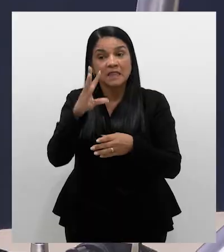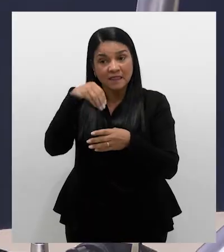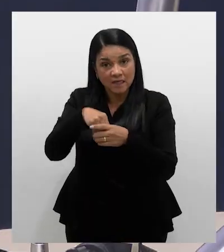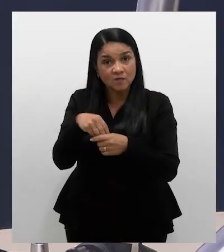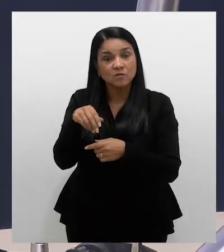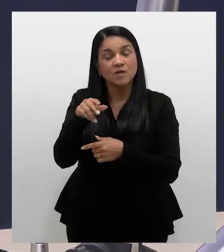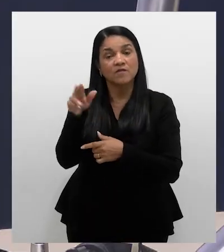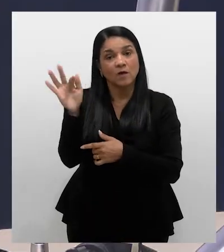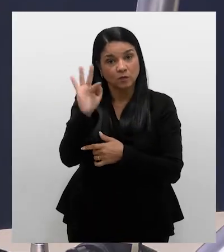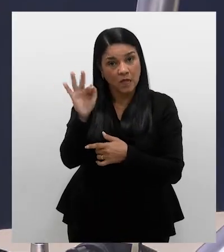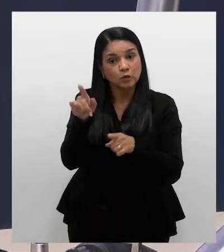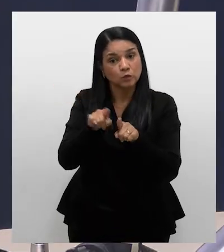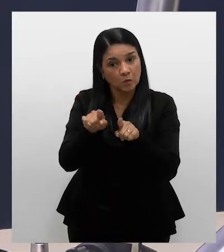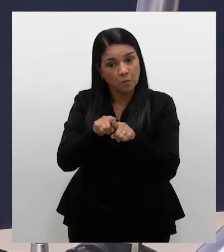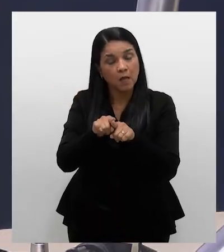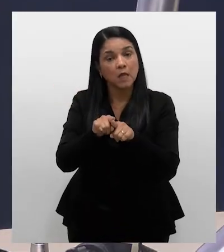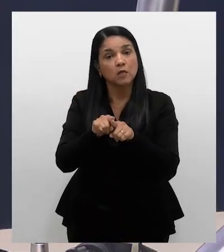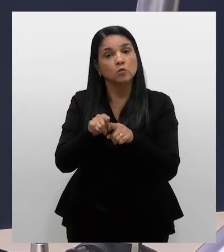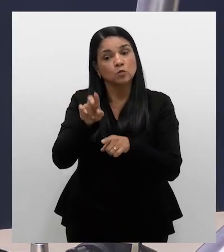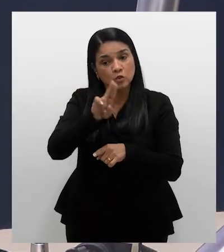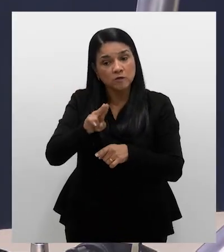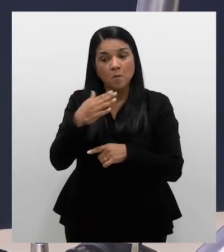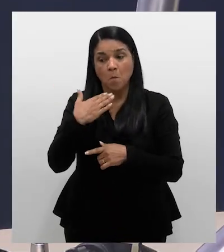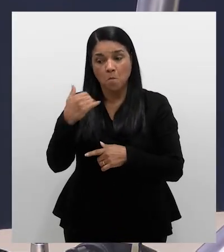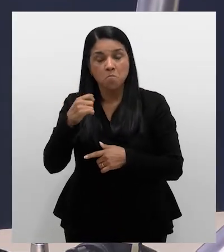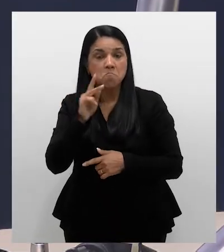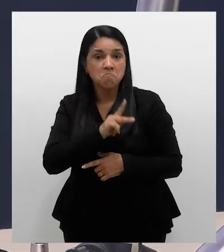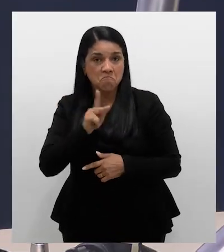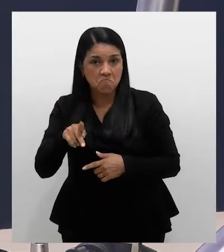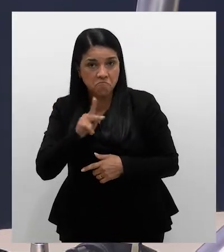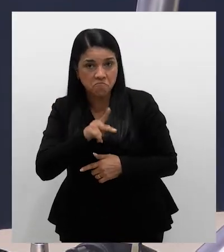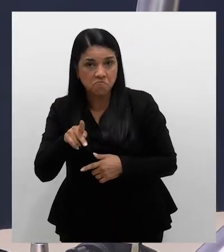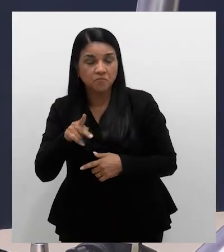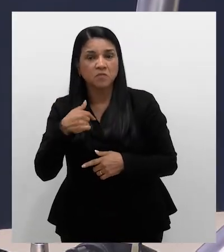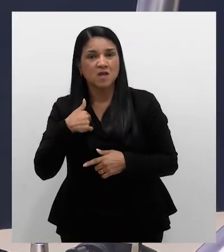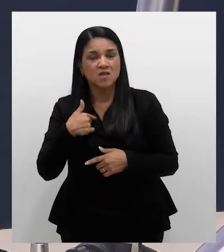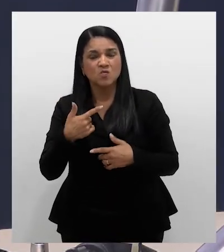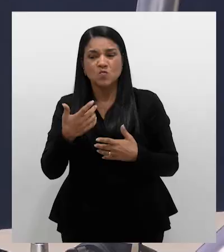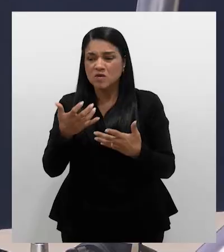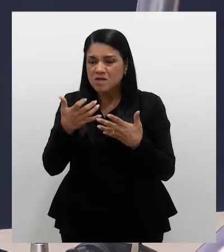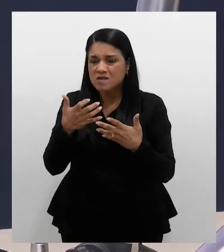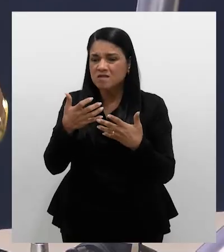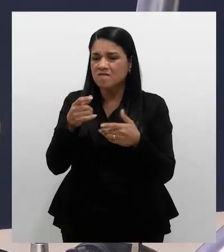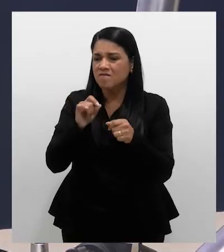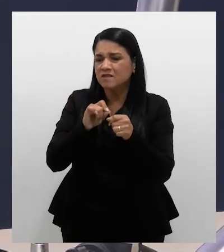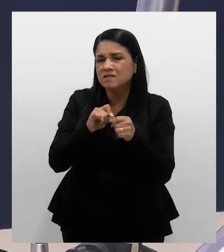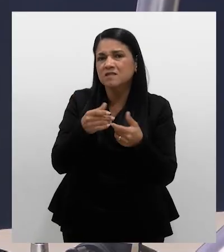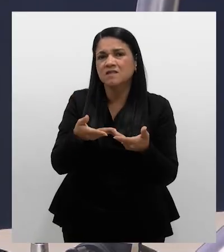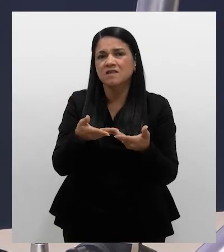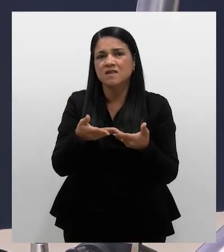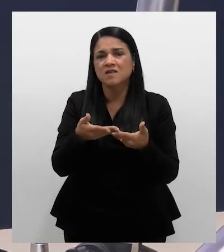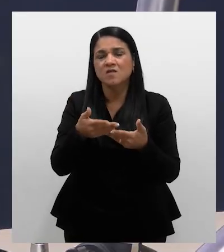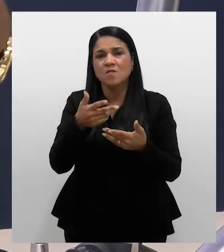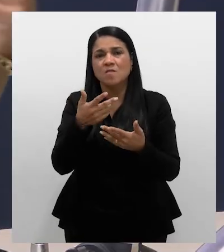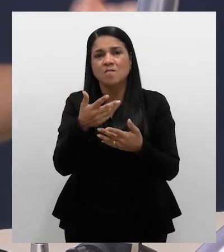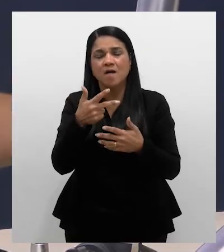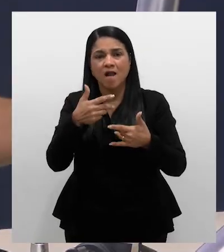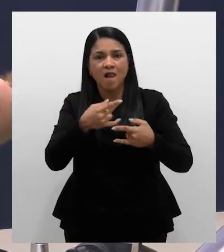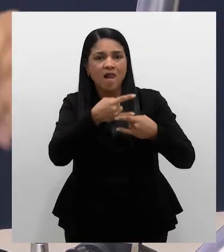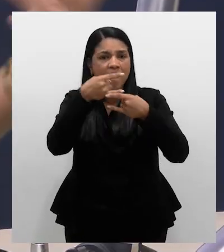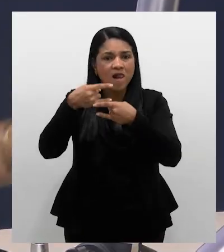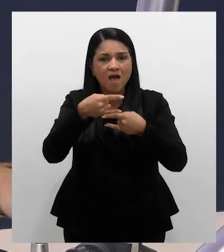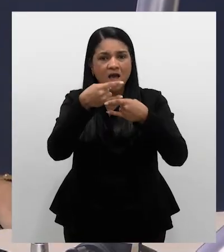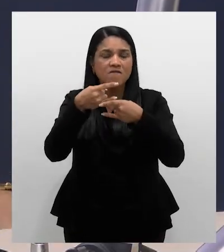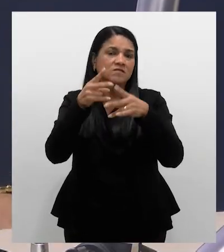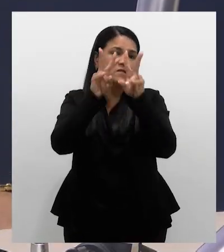na faculdade, eu também utilizava isso. O professor me convocou, me chamou. Olha só, eu tenho essa dor aqui, eu gostaria de fazer uma live